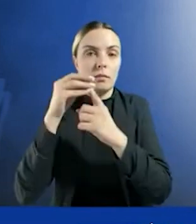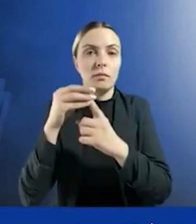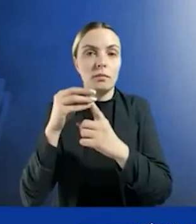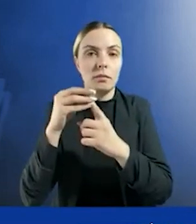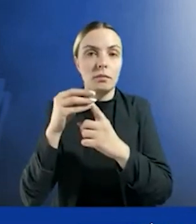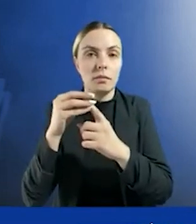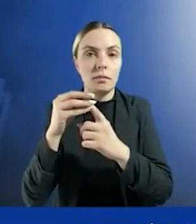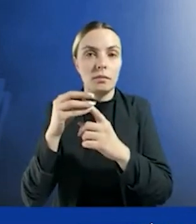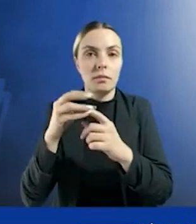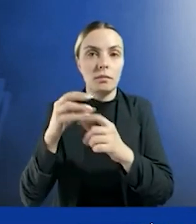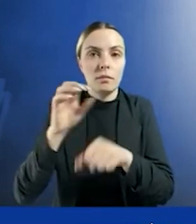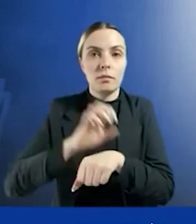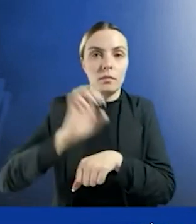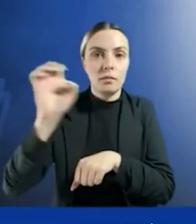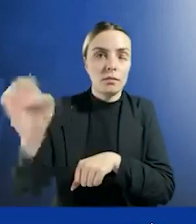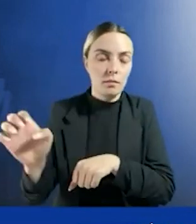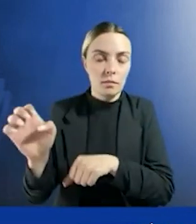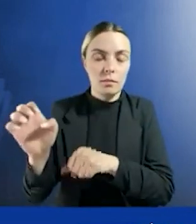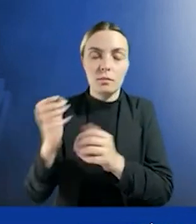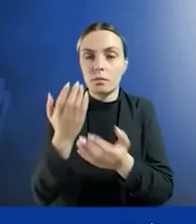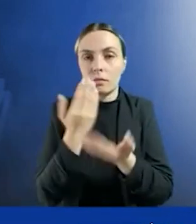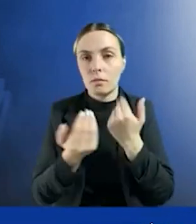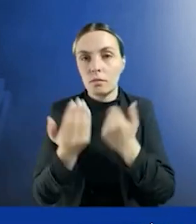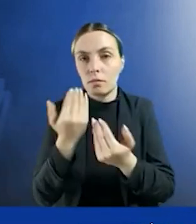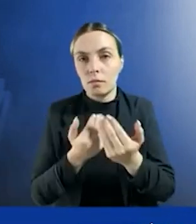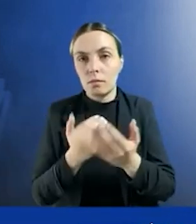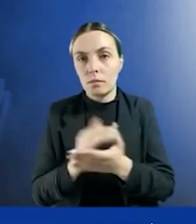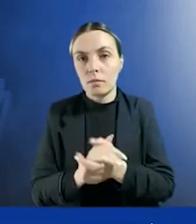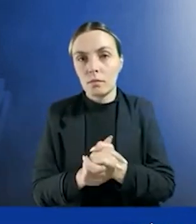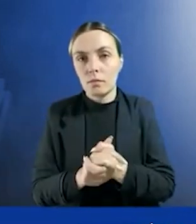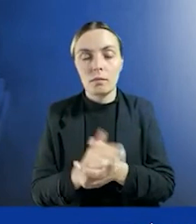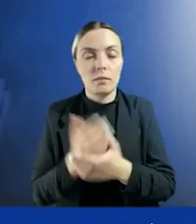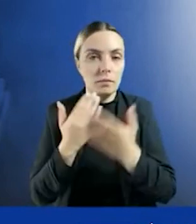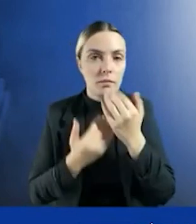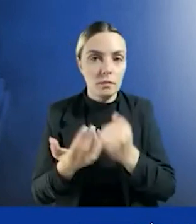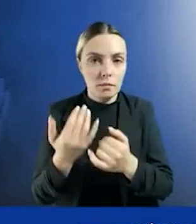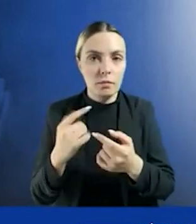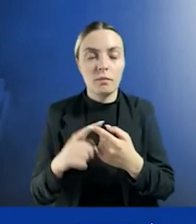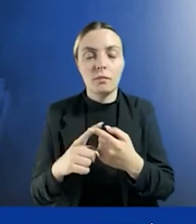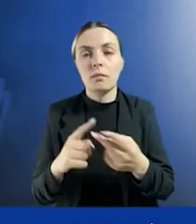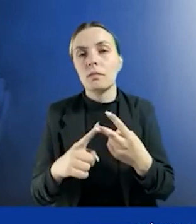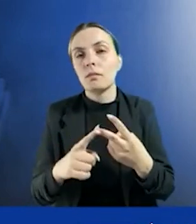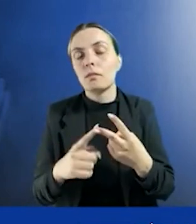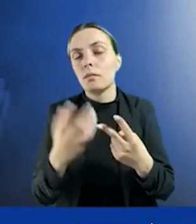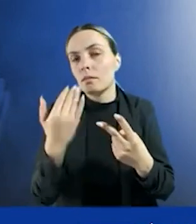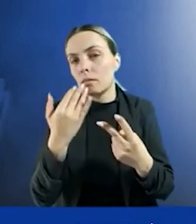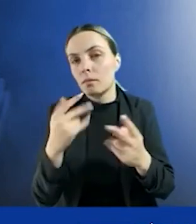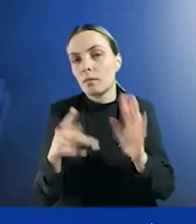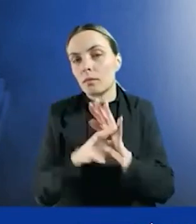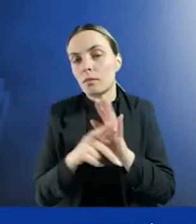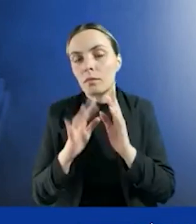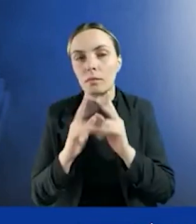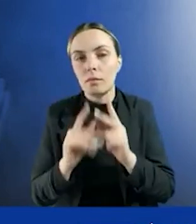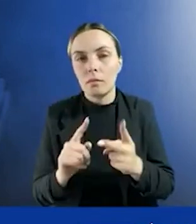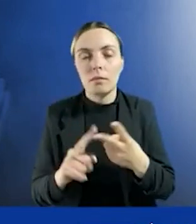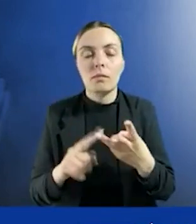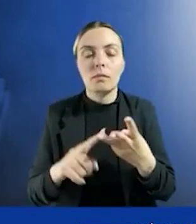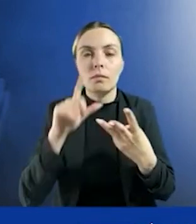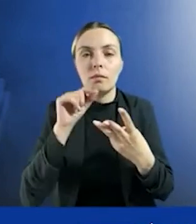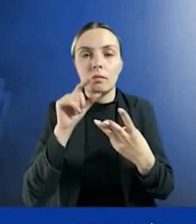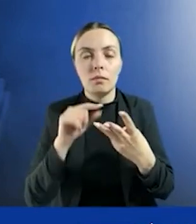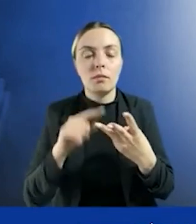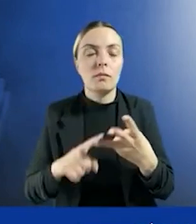alimento. Os produtos incluem alimentos, ração animal, suínos, aves.